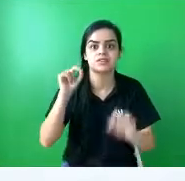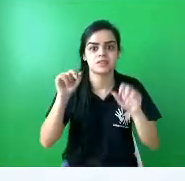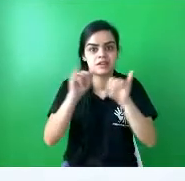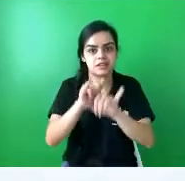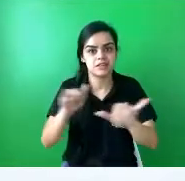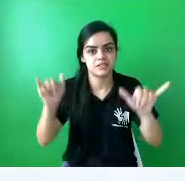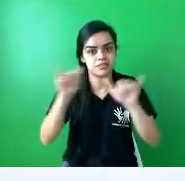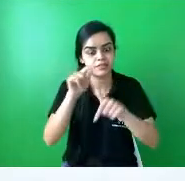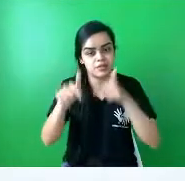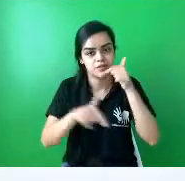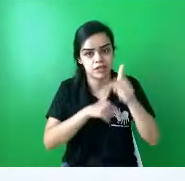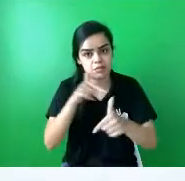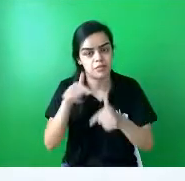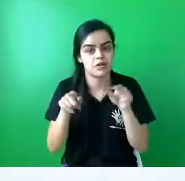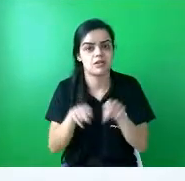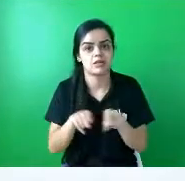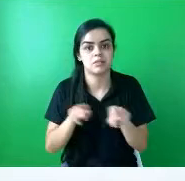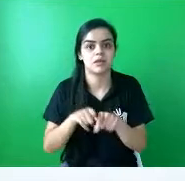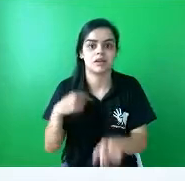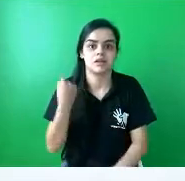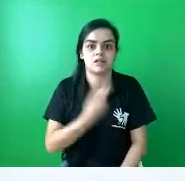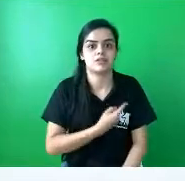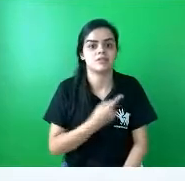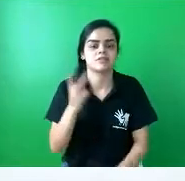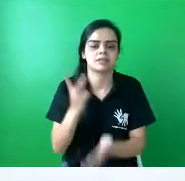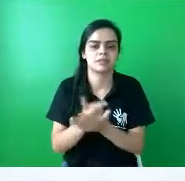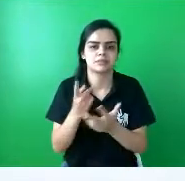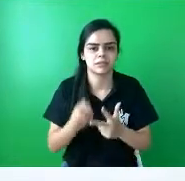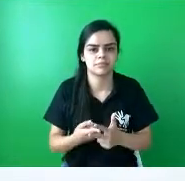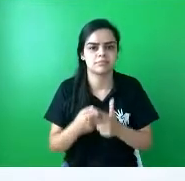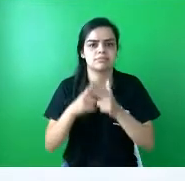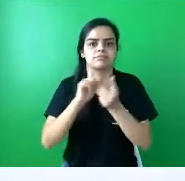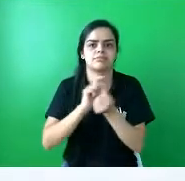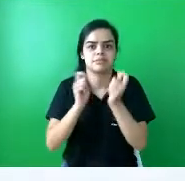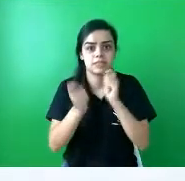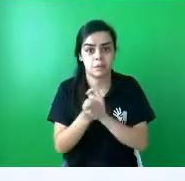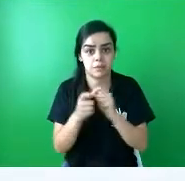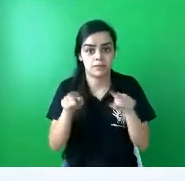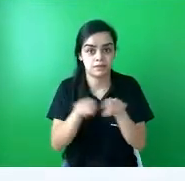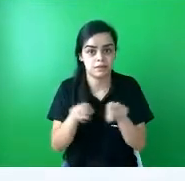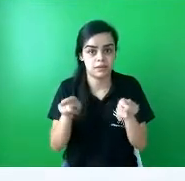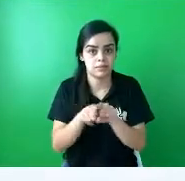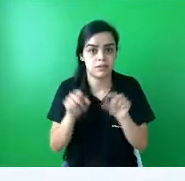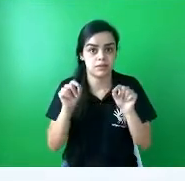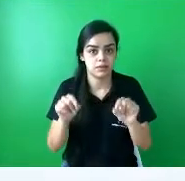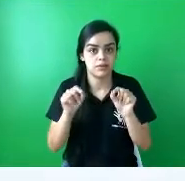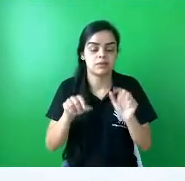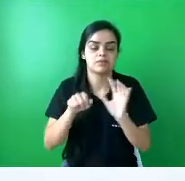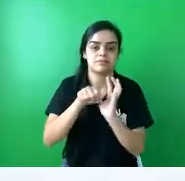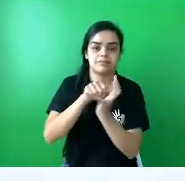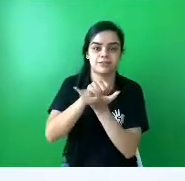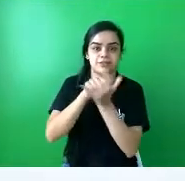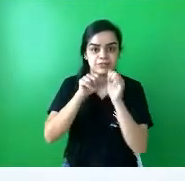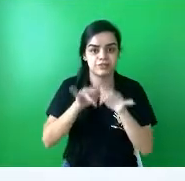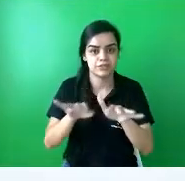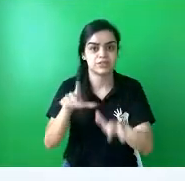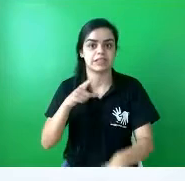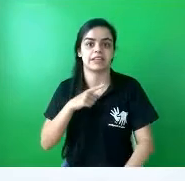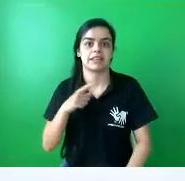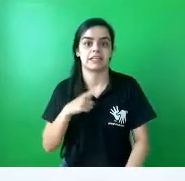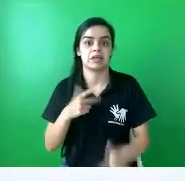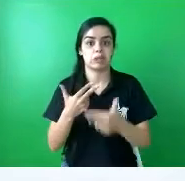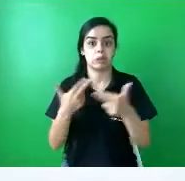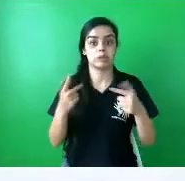informação ao trabalhador. A gente está sempre se reciclando, se adequando à realidade e o Covid também nos traz algumas